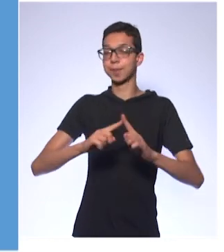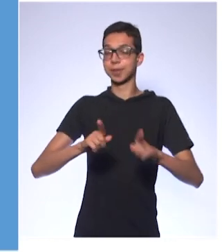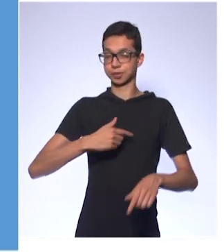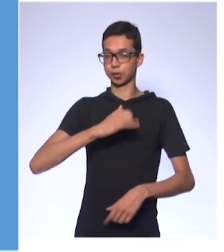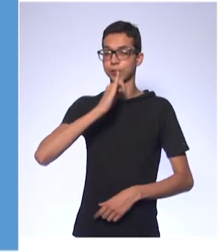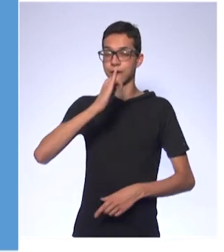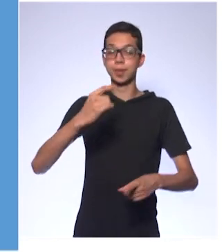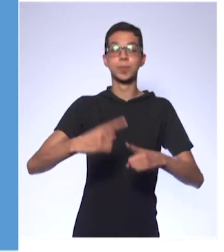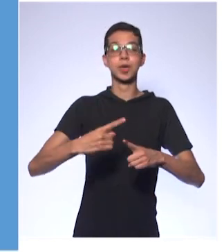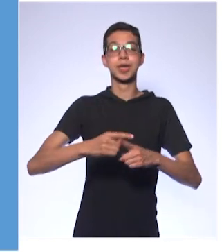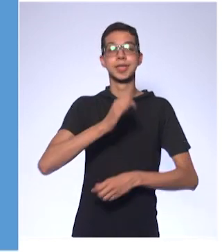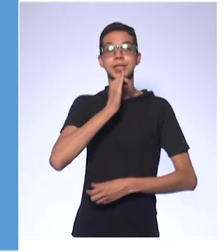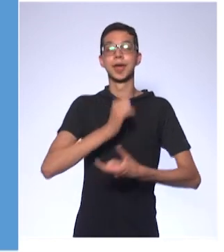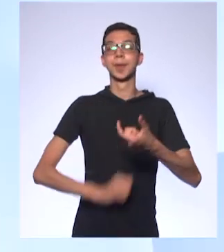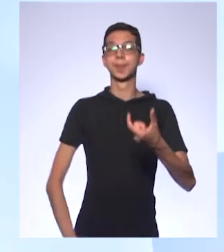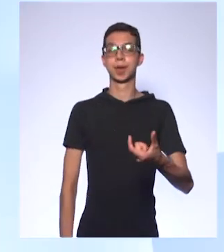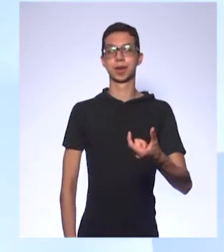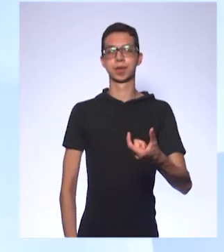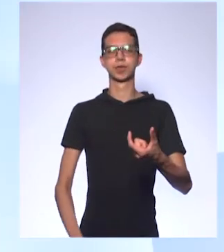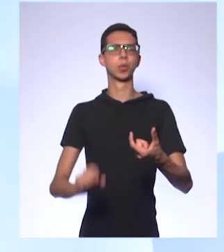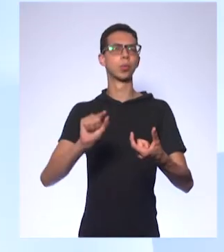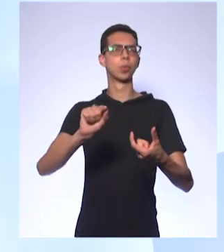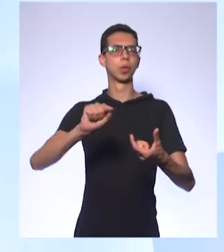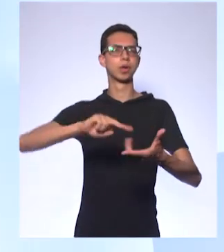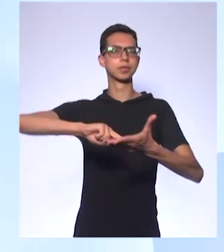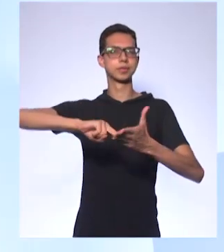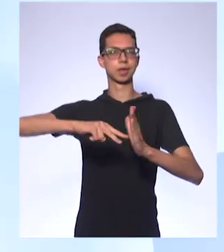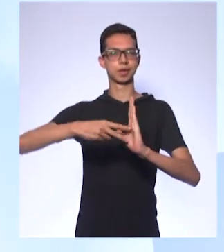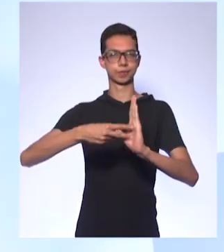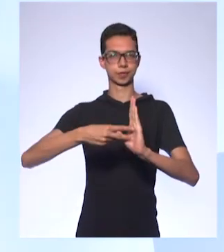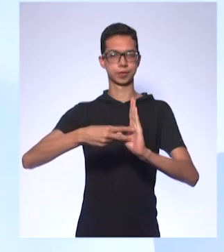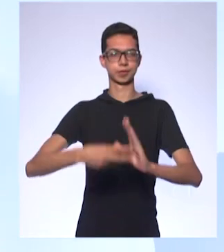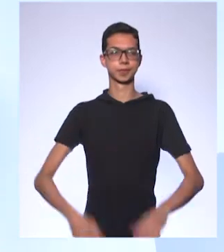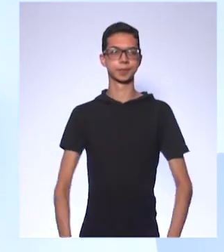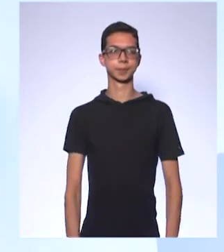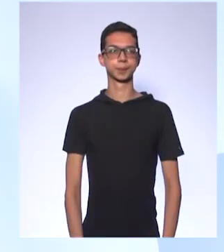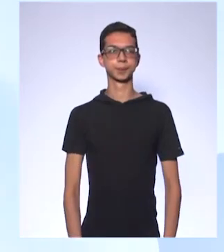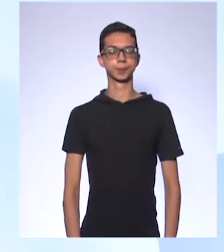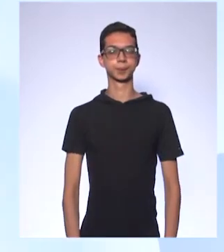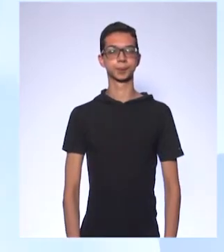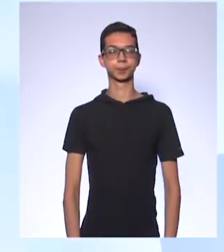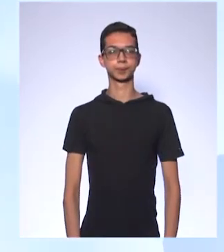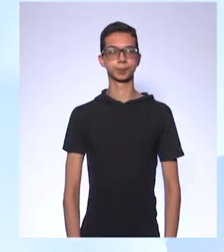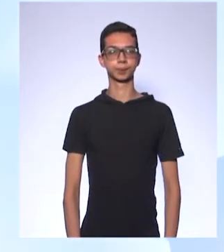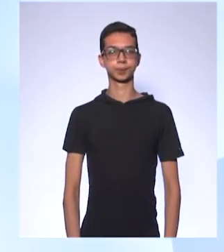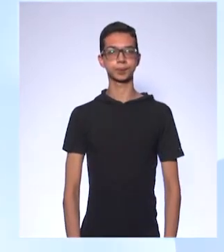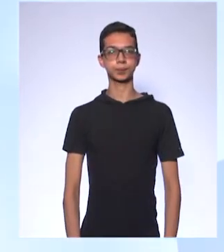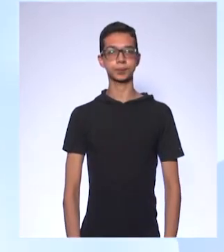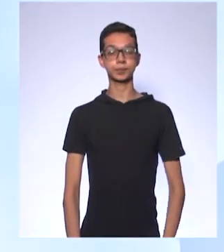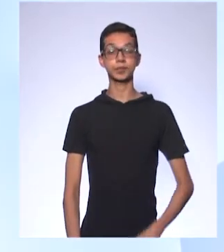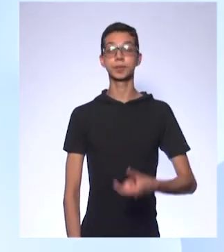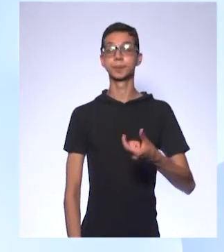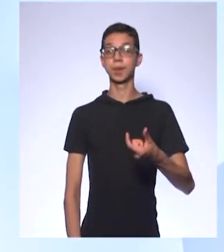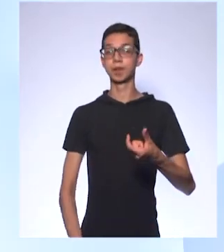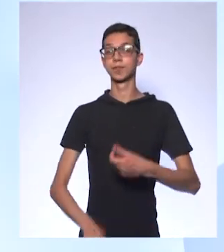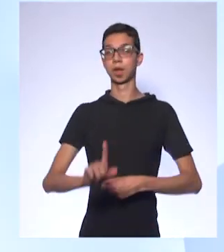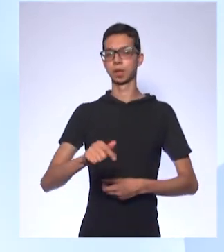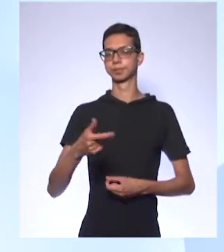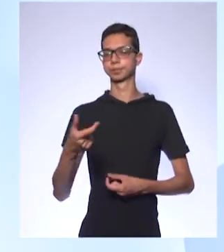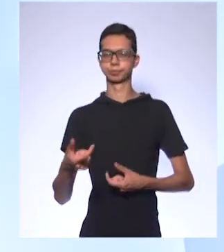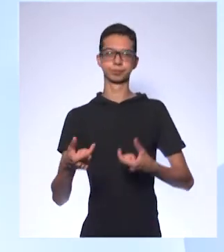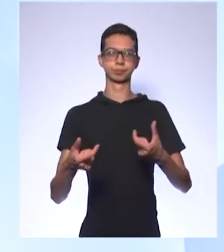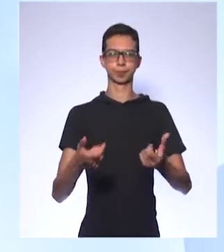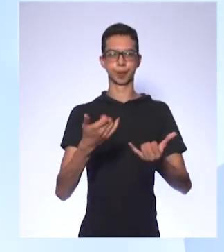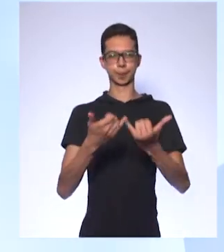quê? Porque essa palavra, ela se trata de uma palavra, de um falso cognato. A gente conhece